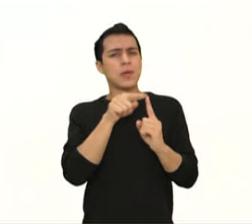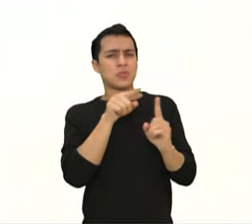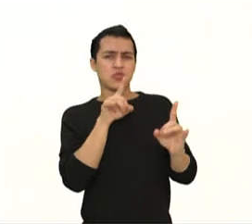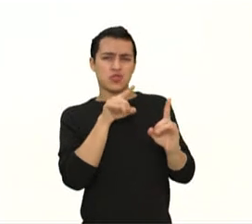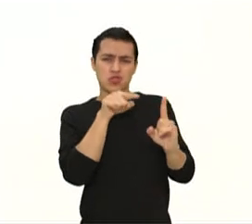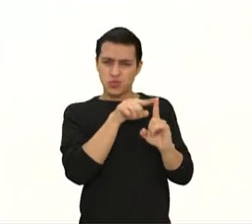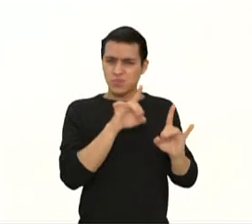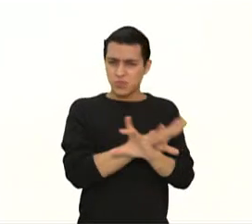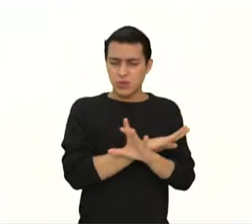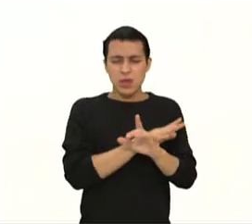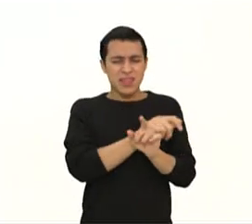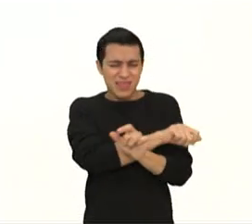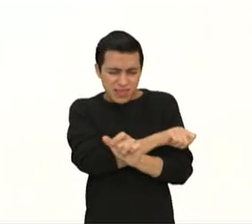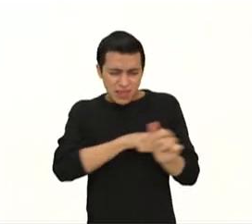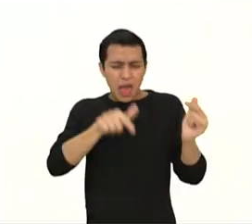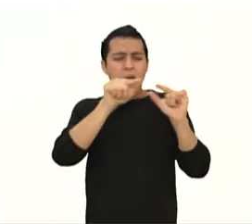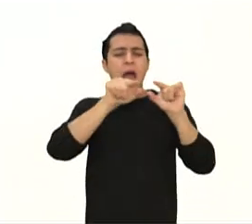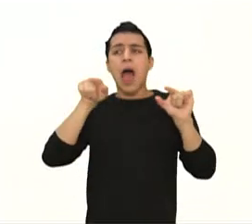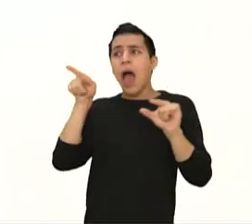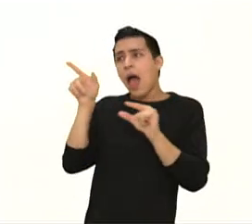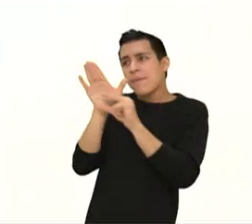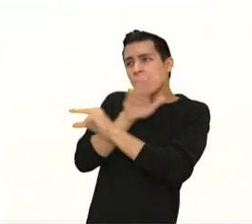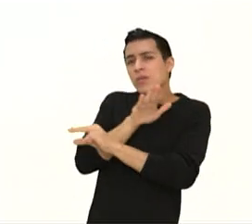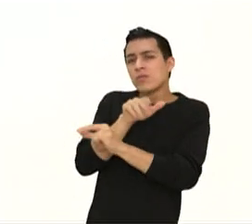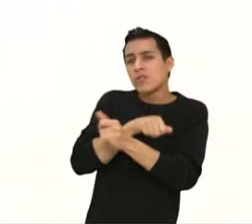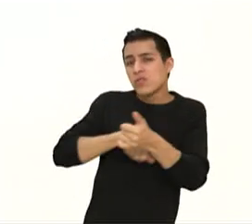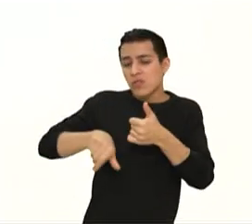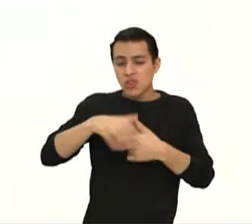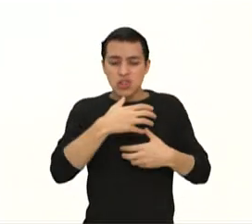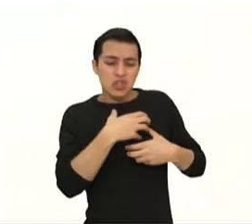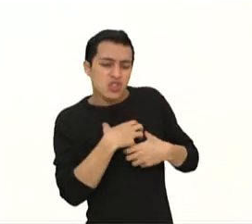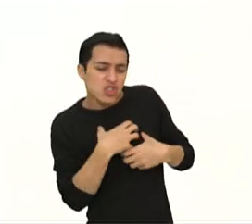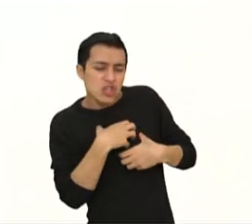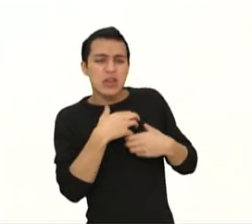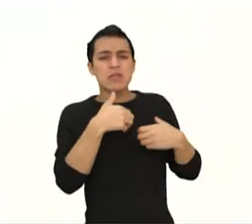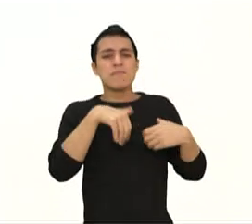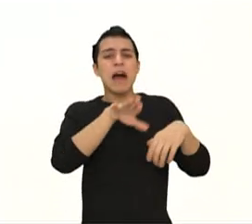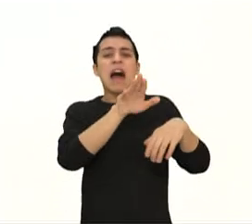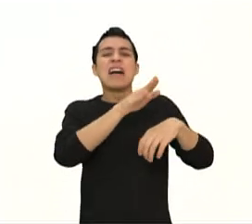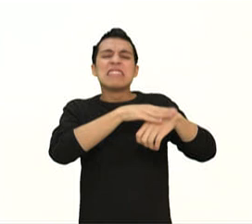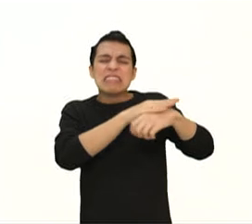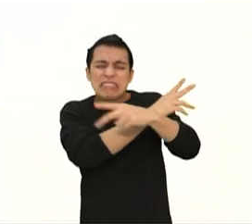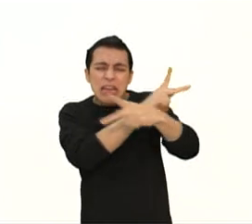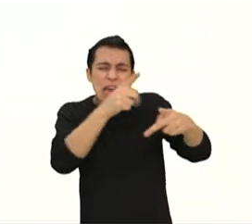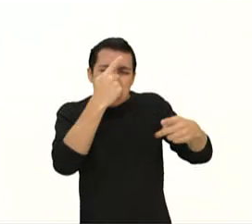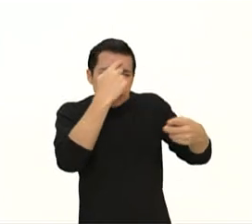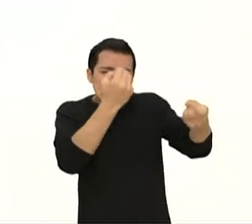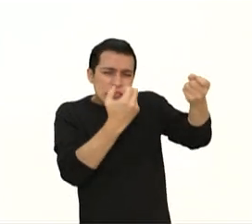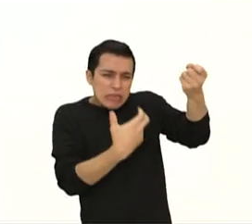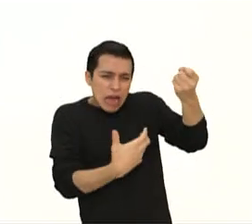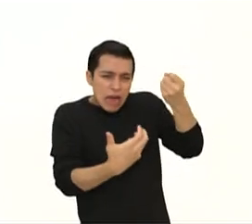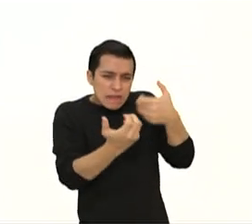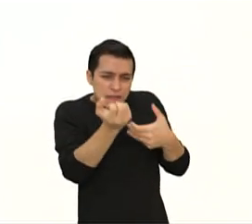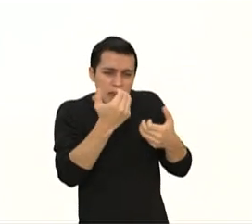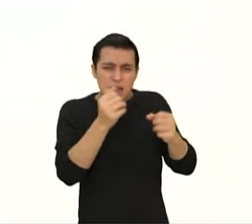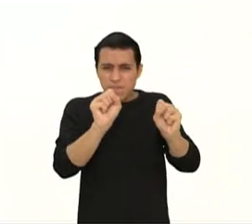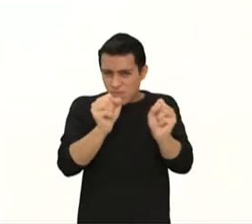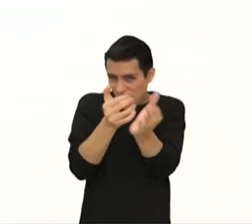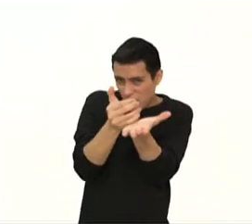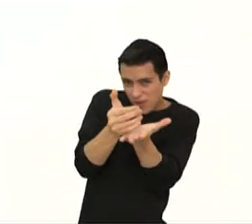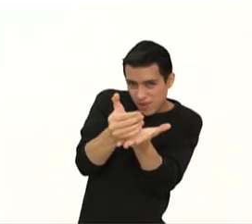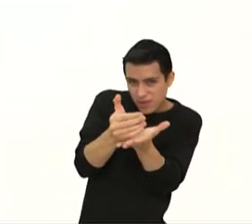objetiva. Faça a transformação para que ela fique subjetiva e a pessoa tenha que expressar seu pensamento, seu comentário. Pode